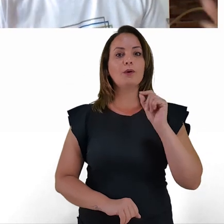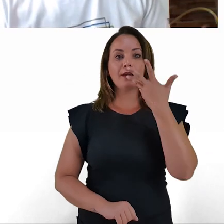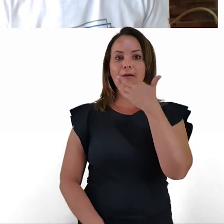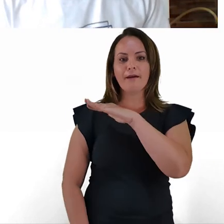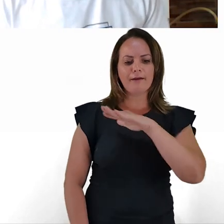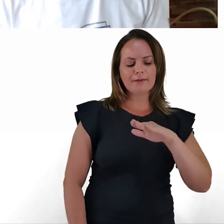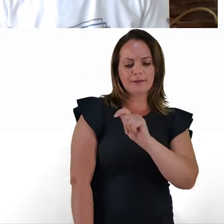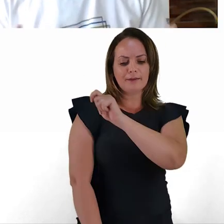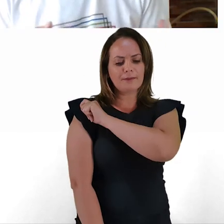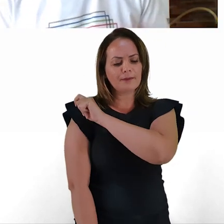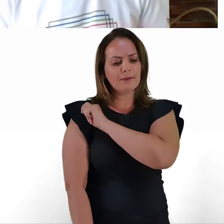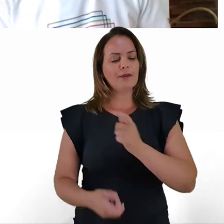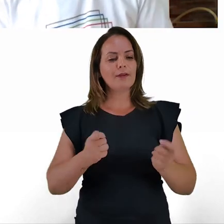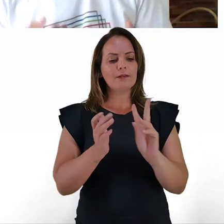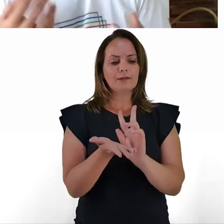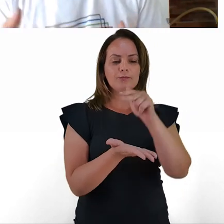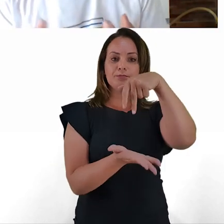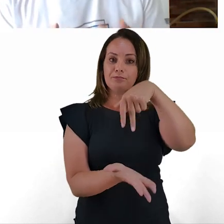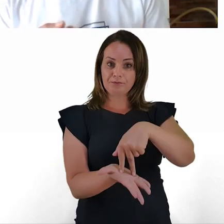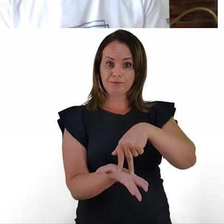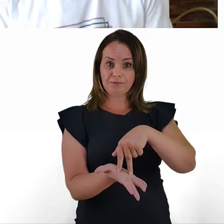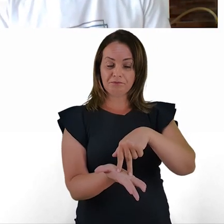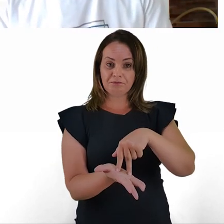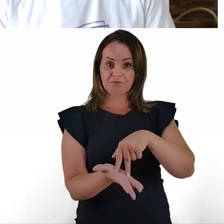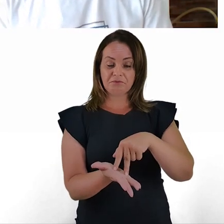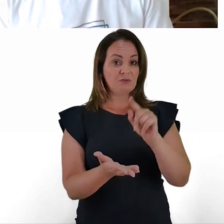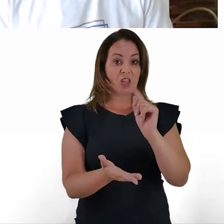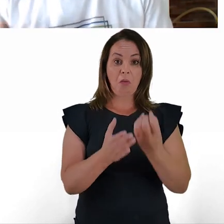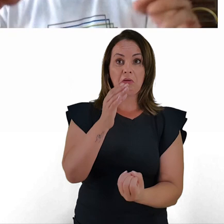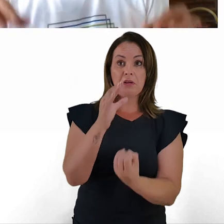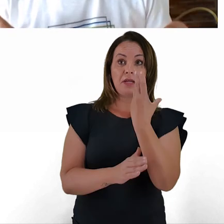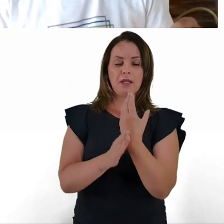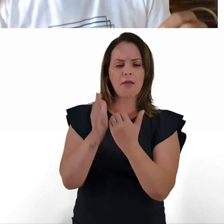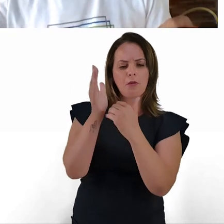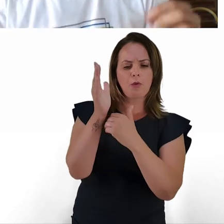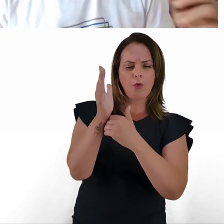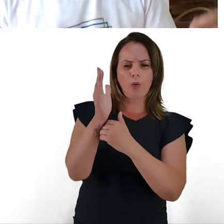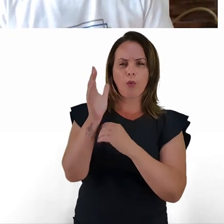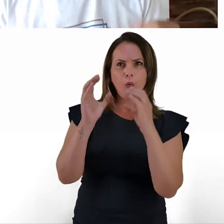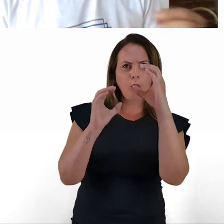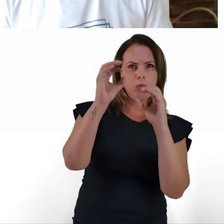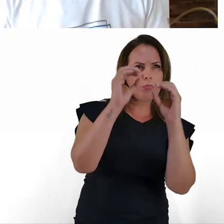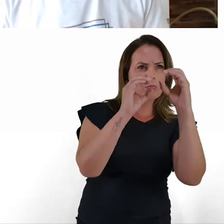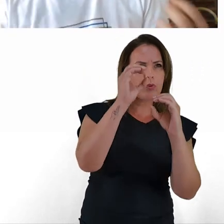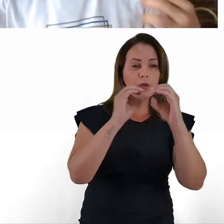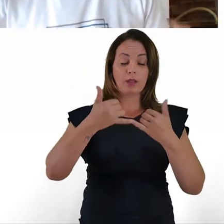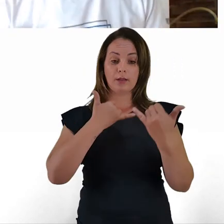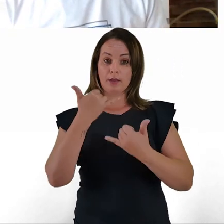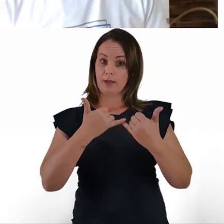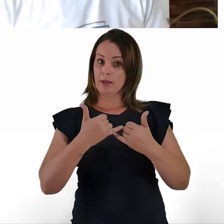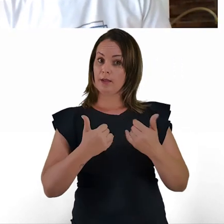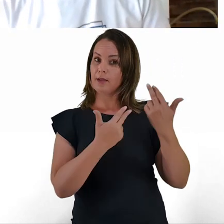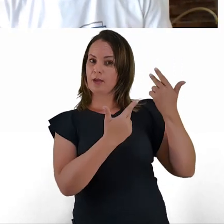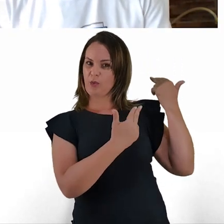os alunos ali, eles poderiam participar não produzindo código diretamente, né? Pegando ali, produzindo código dos seus jogos, como eram